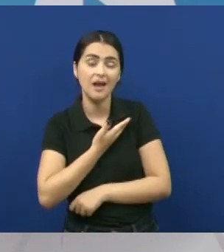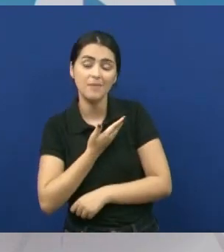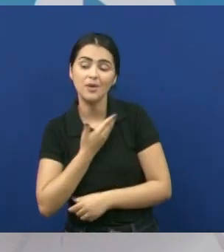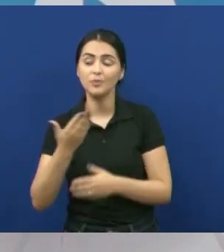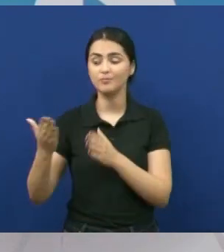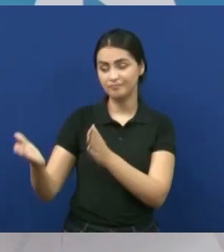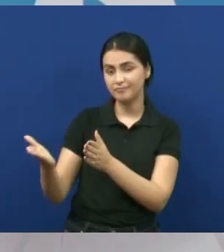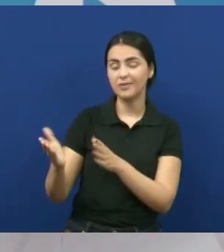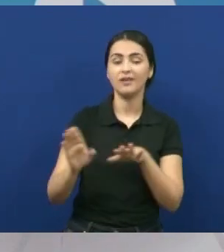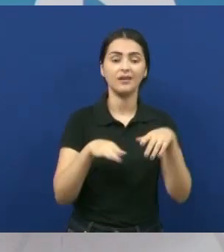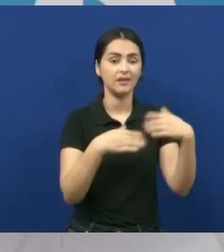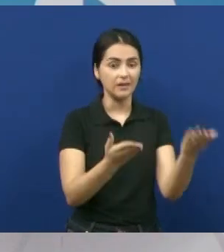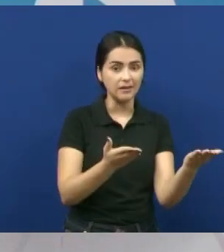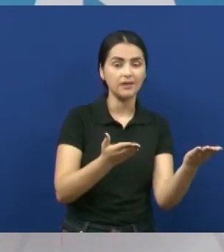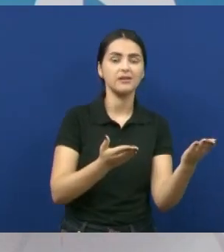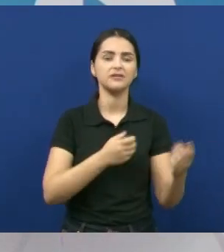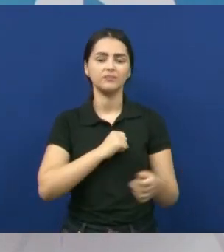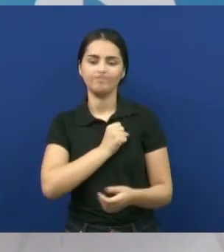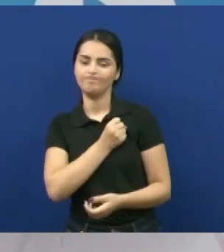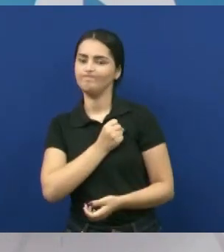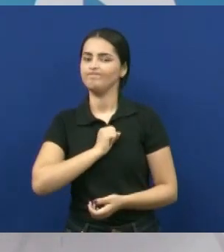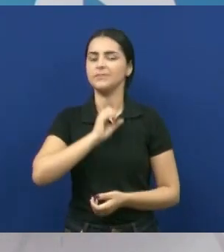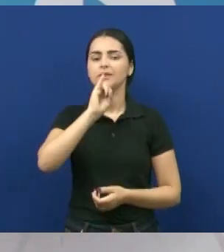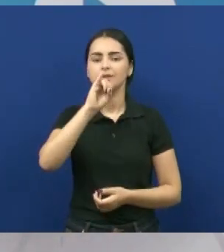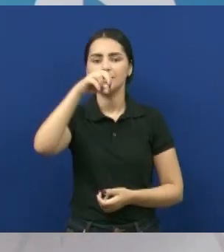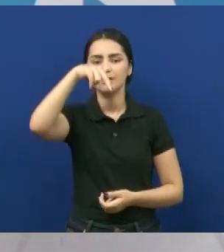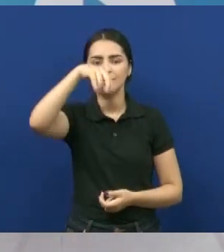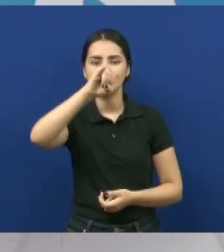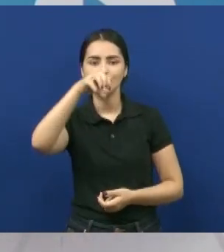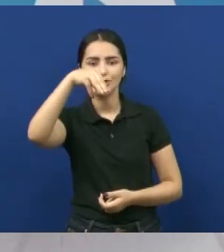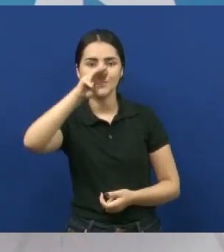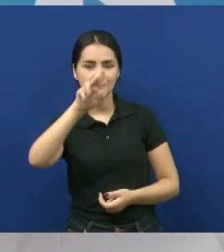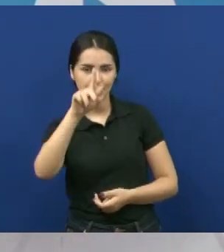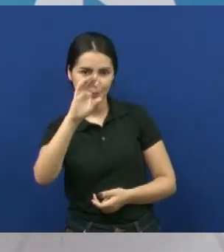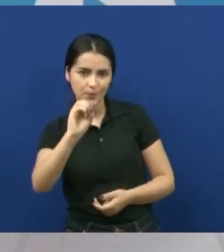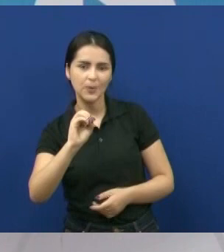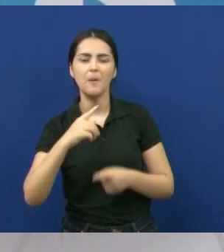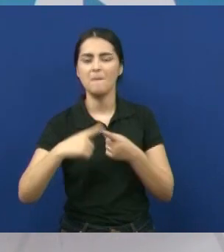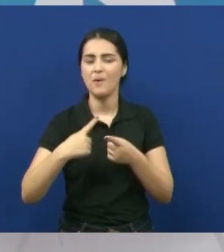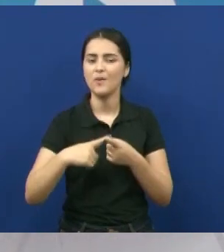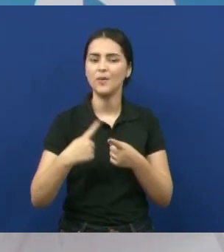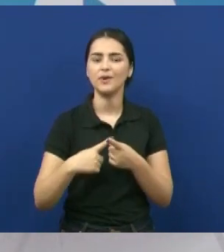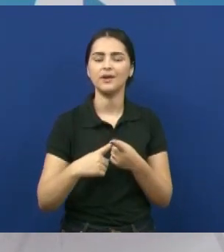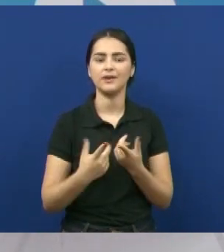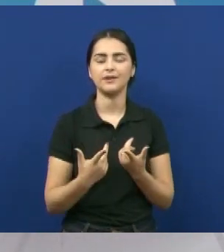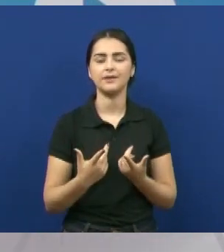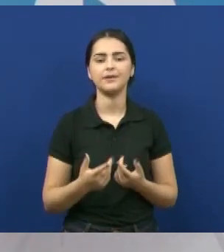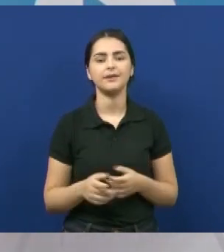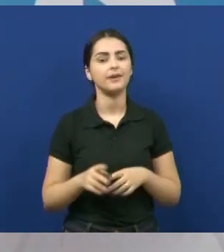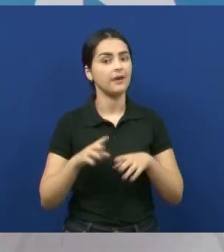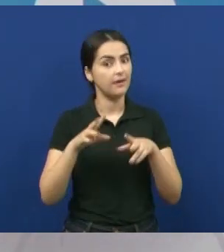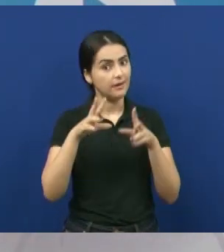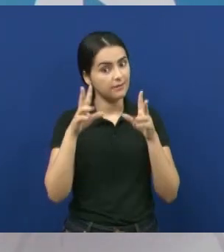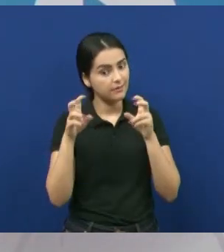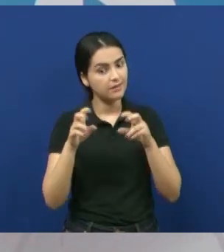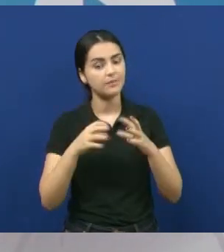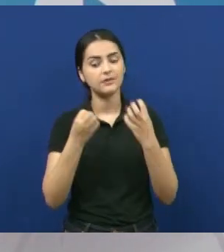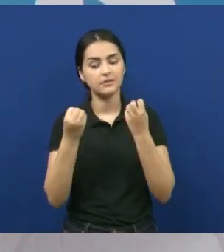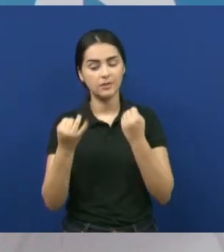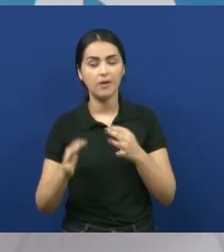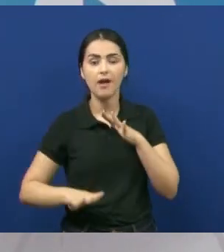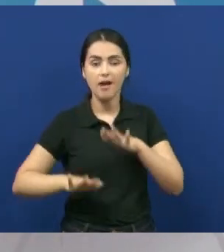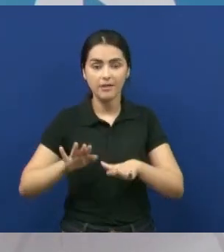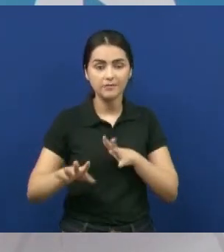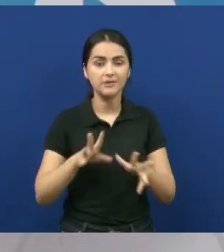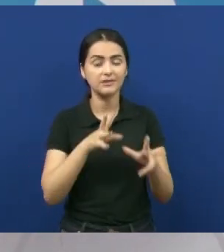outro momento histórico você se torna inimigo, né? Devido o quê? Aquela questão que eu falei, às vezes o poder,